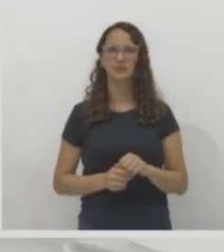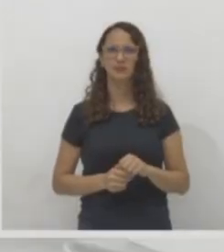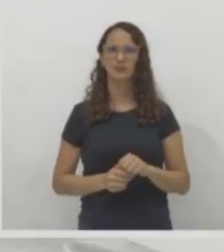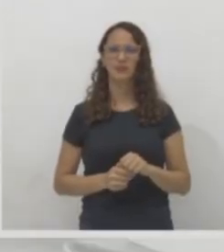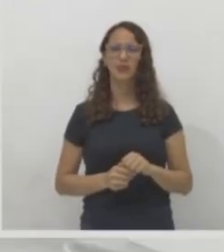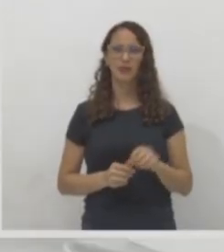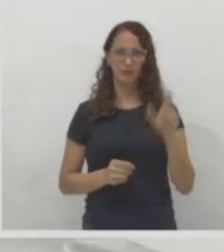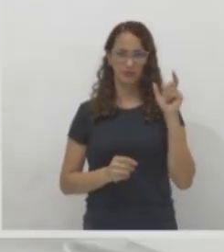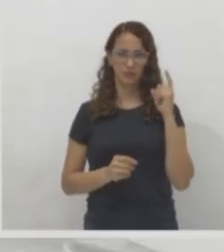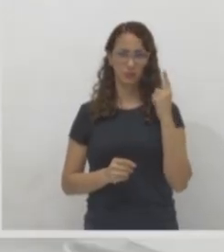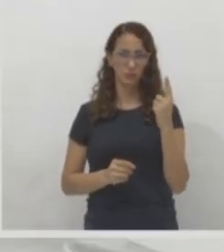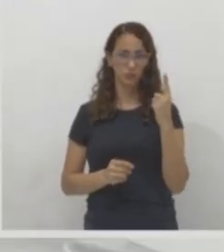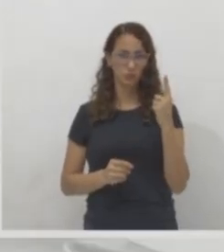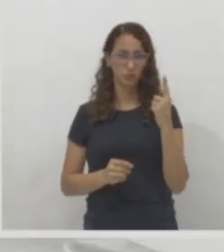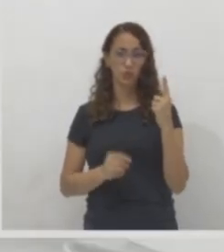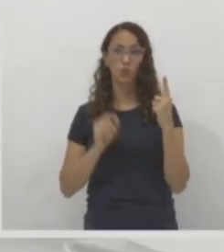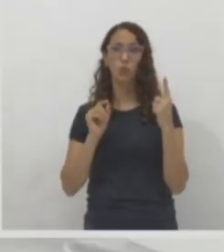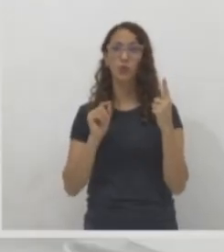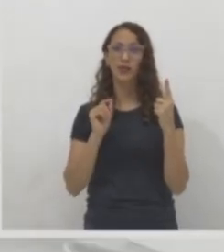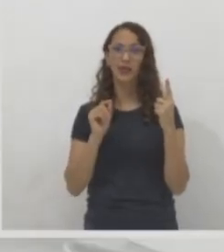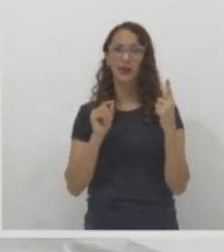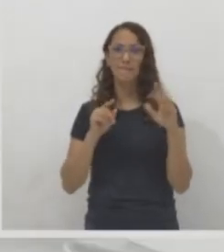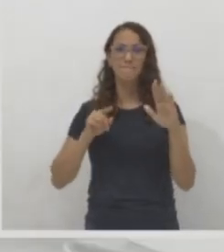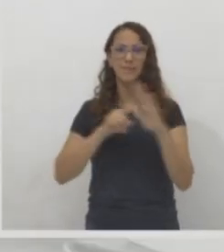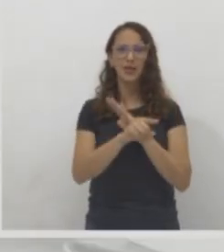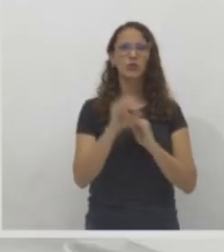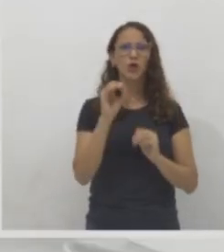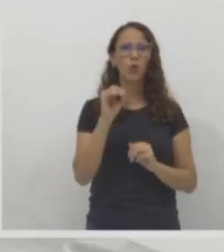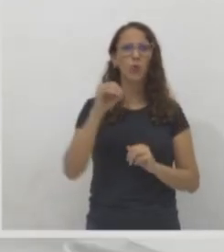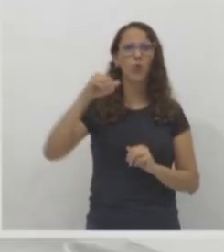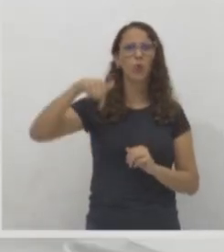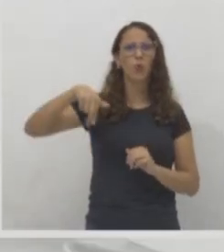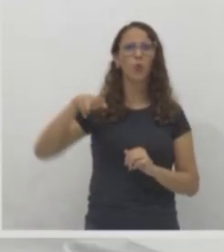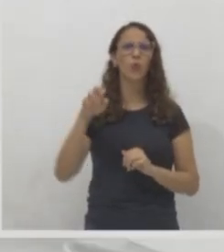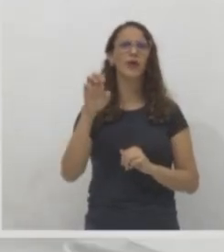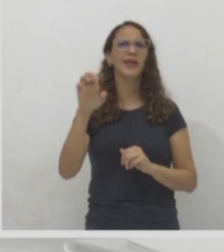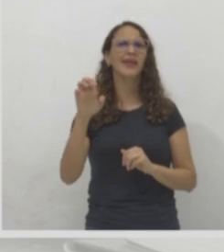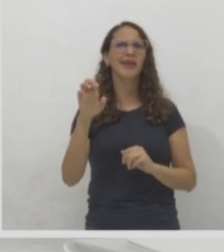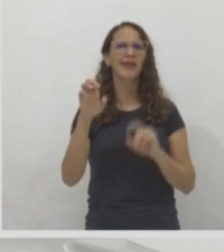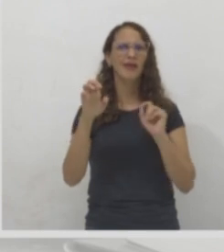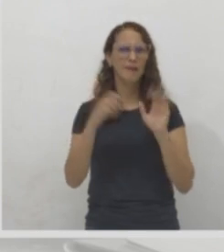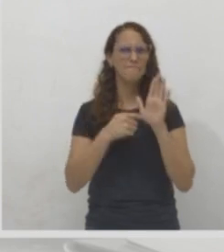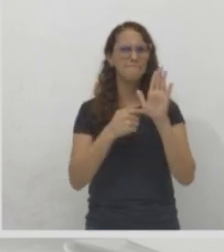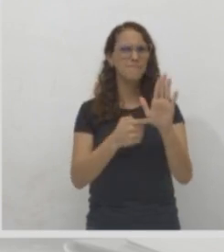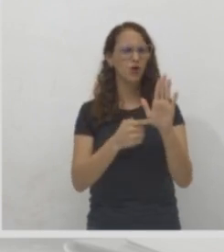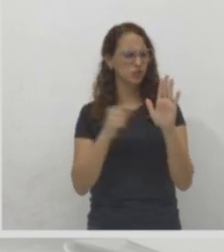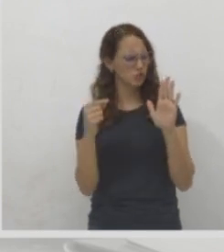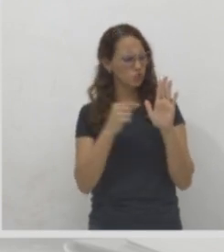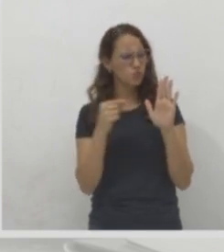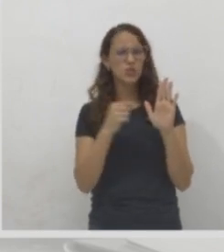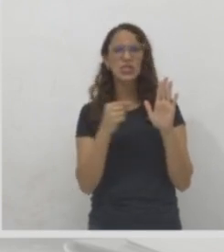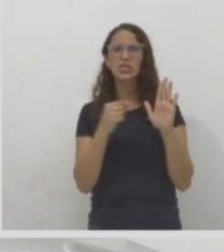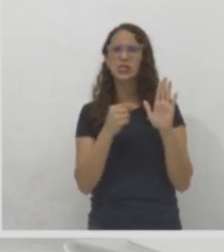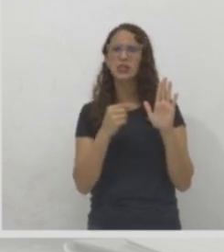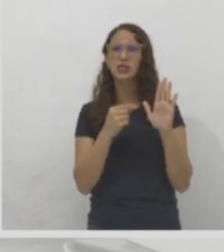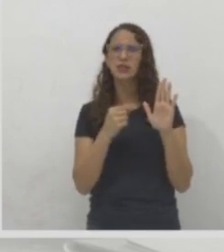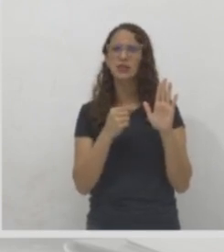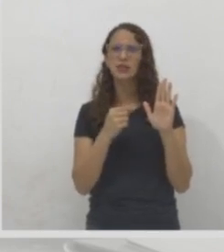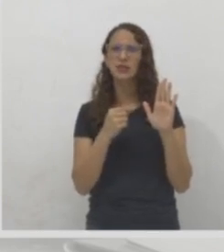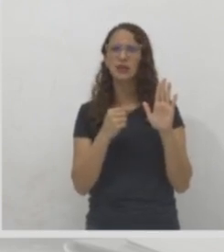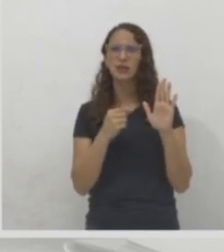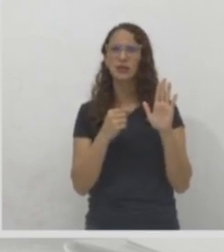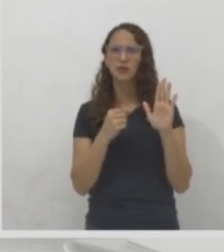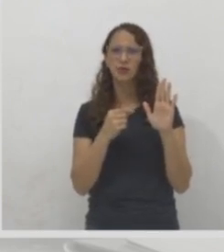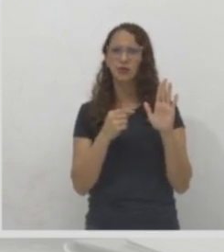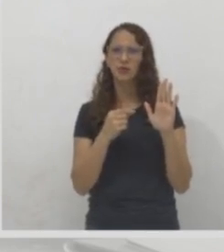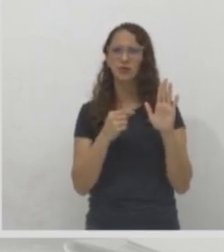Um complemento é justamente o que mostra, certo? Então, o que é que eu tenho aqui?